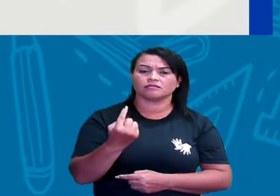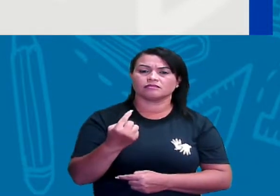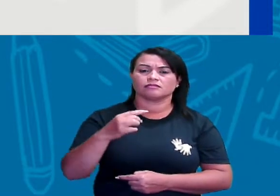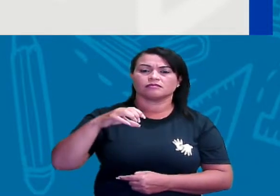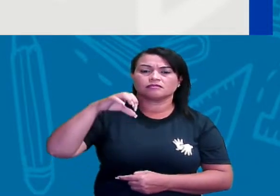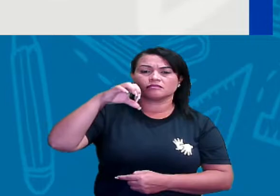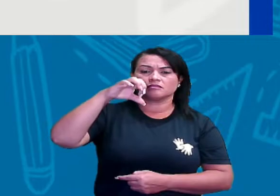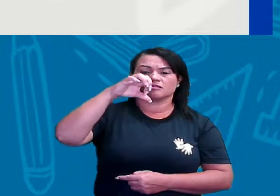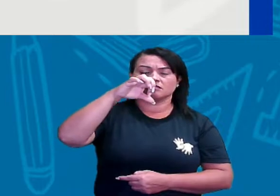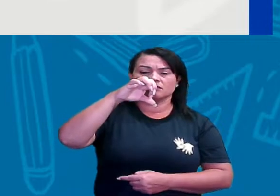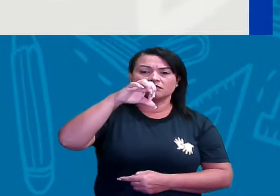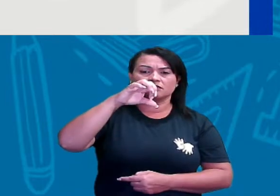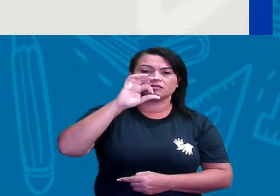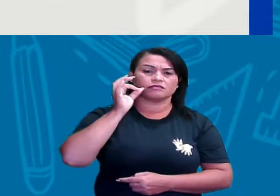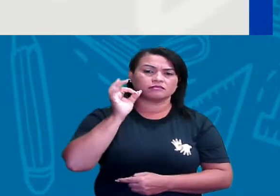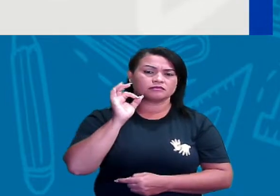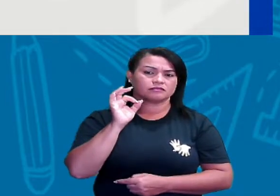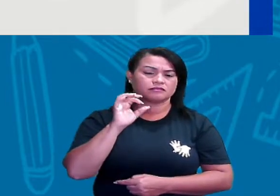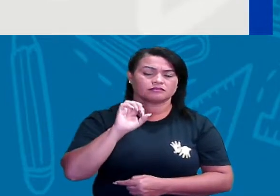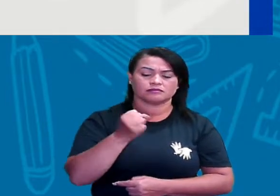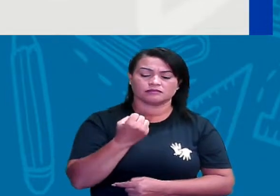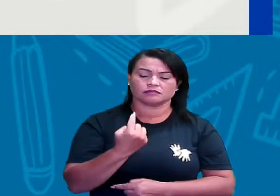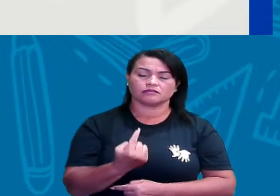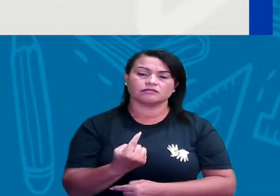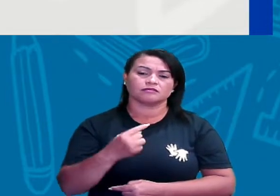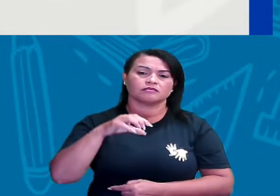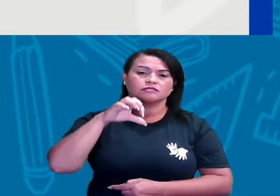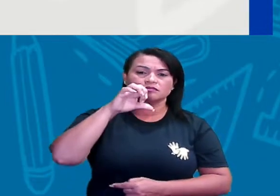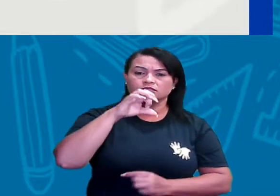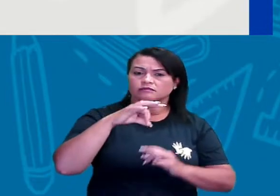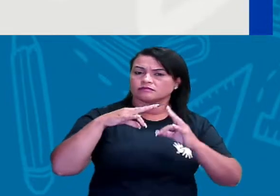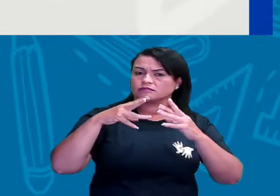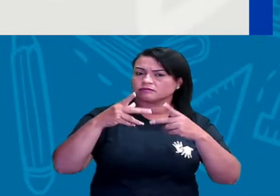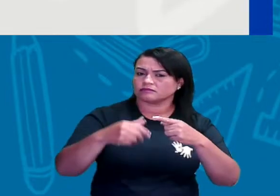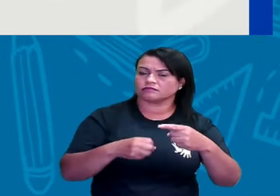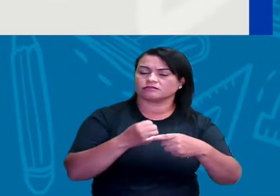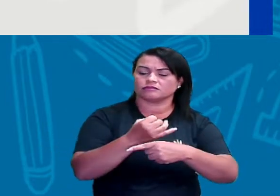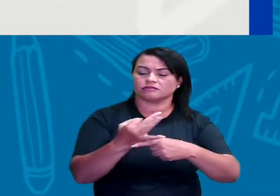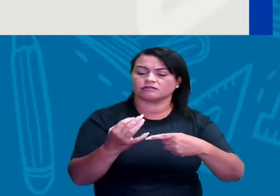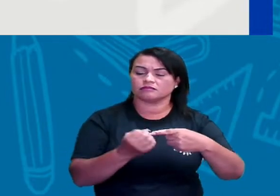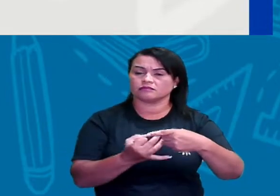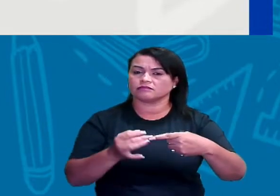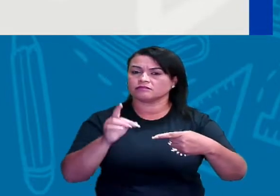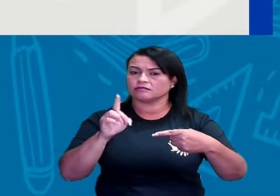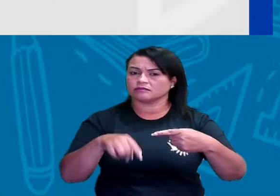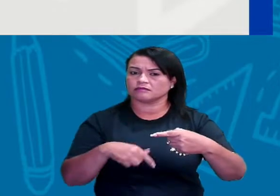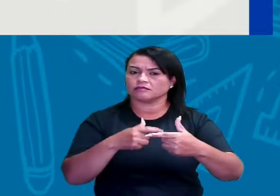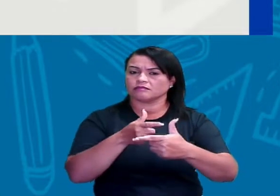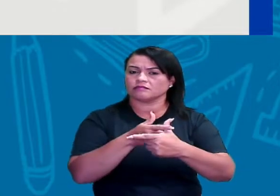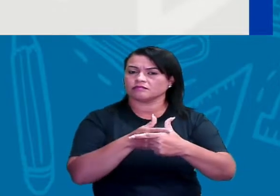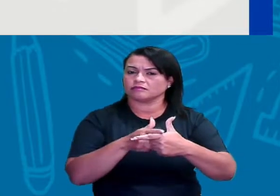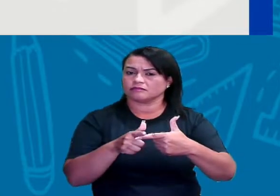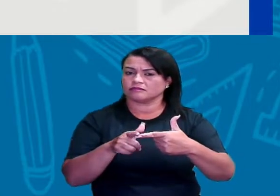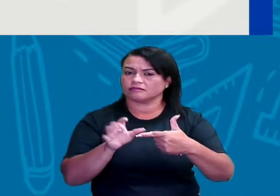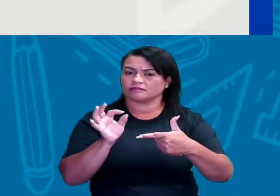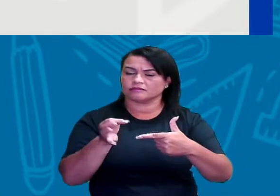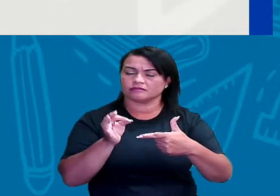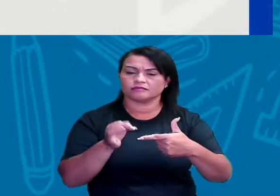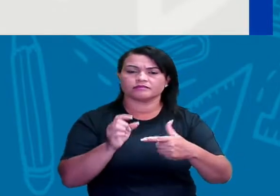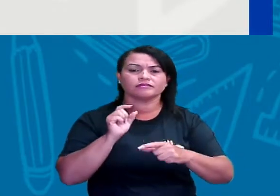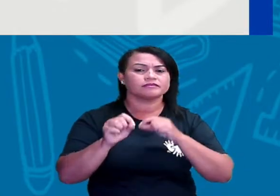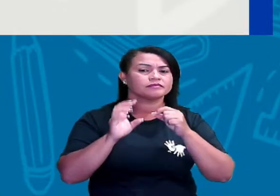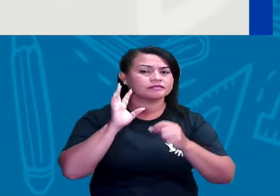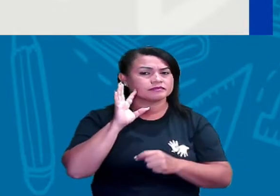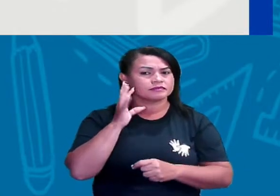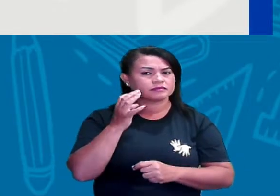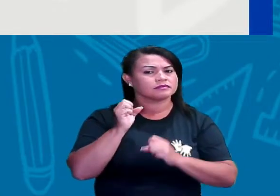tá? Ok? 81 sobre 9, toda fração é o quê? Uma divisão. Tá certo? Então, o que é que vai